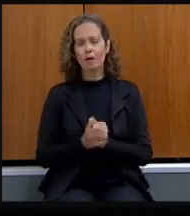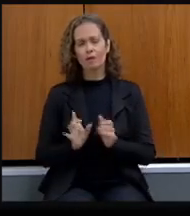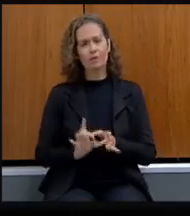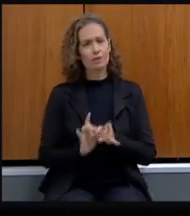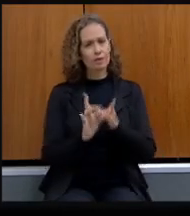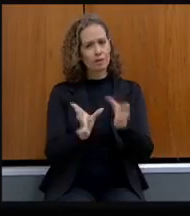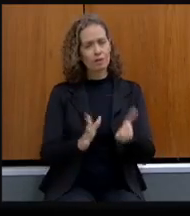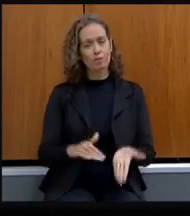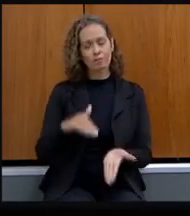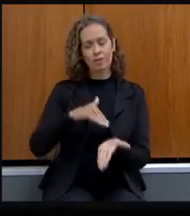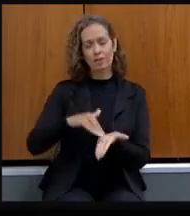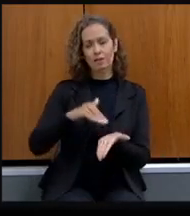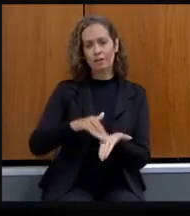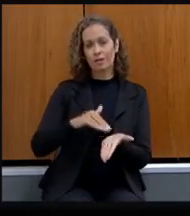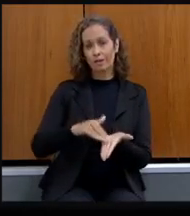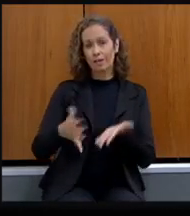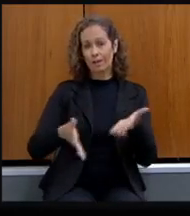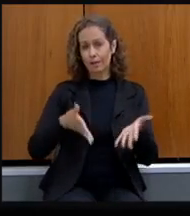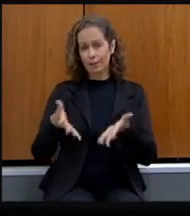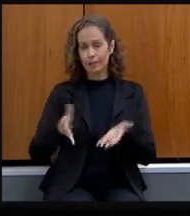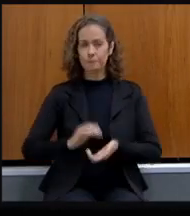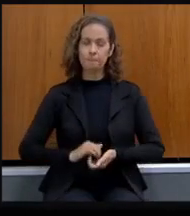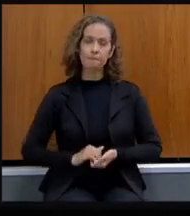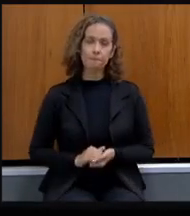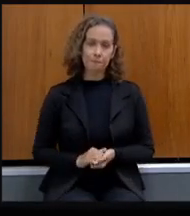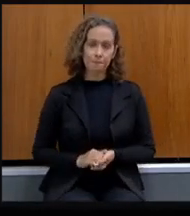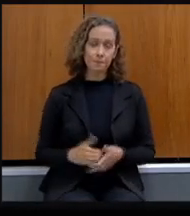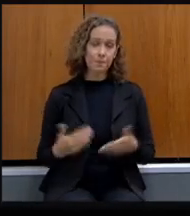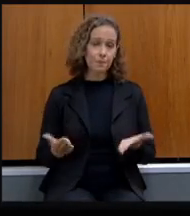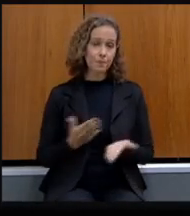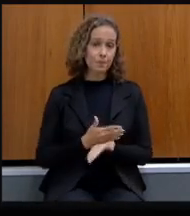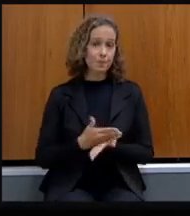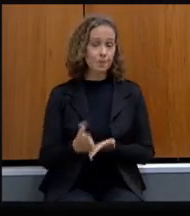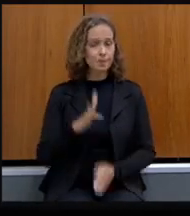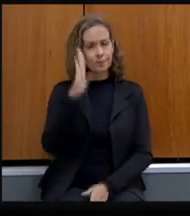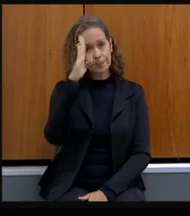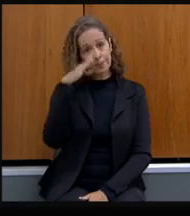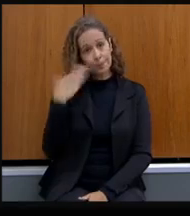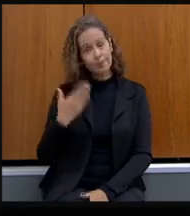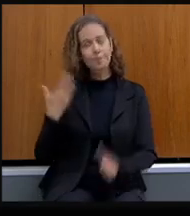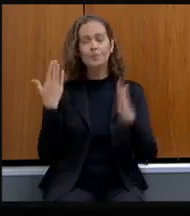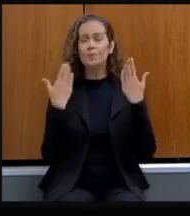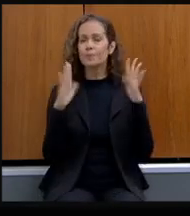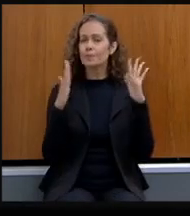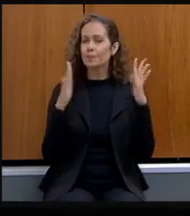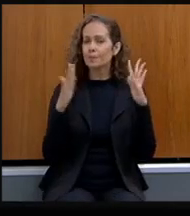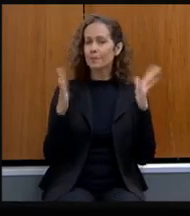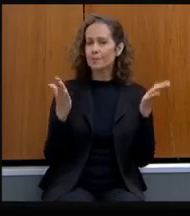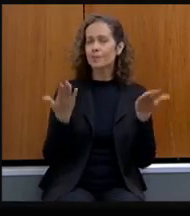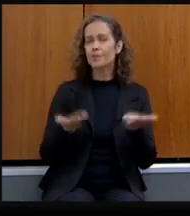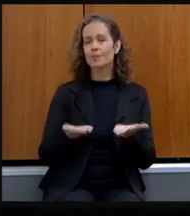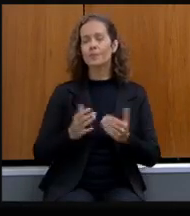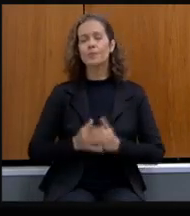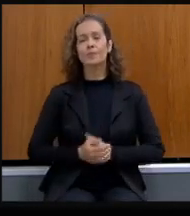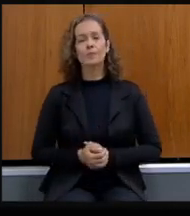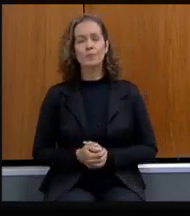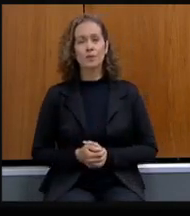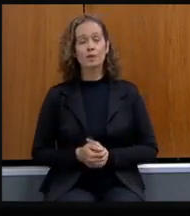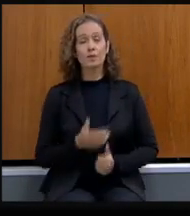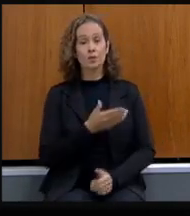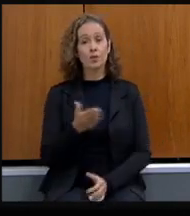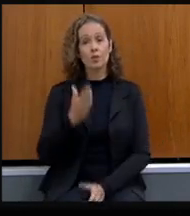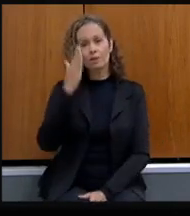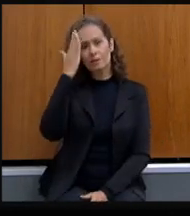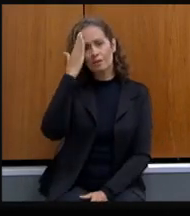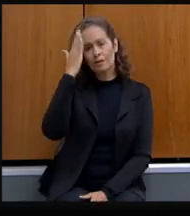maior dessa audiência é exato momento parabenizando temperando secretário de você